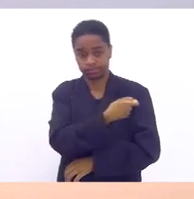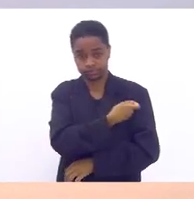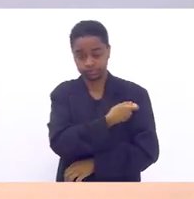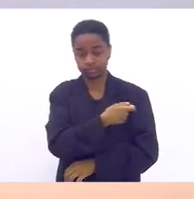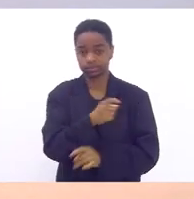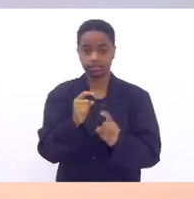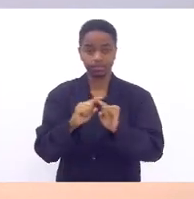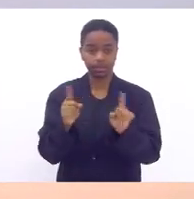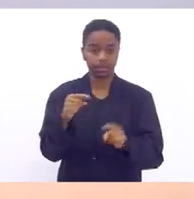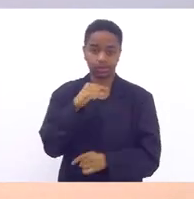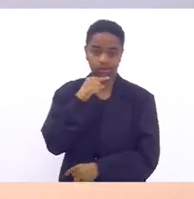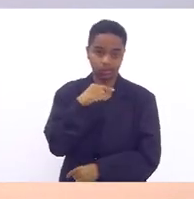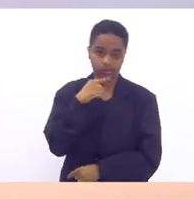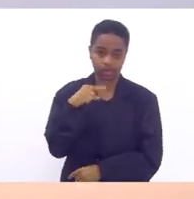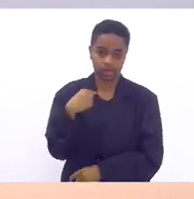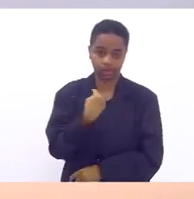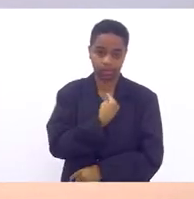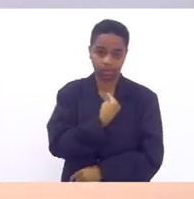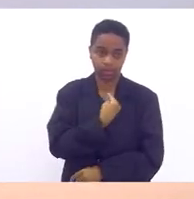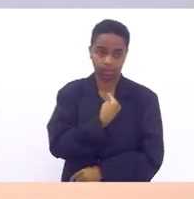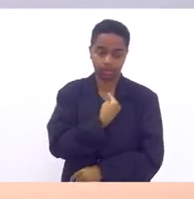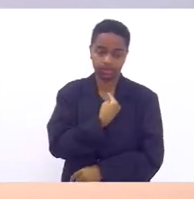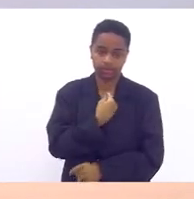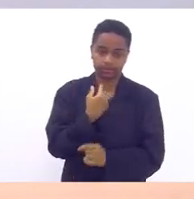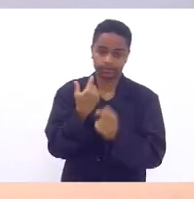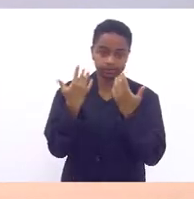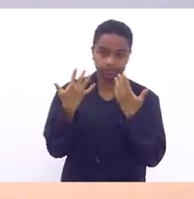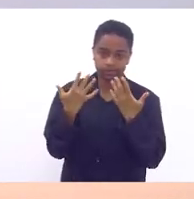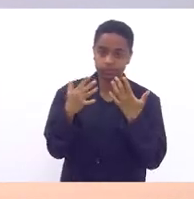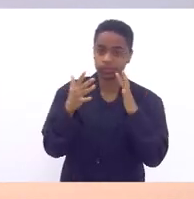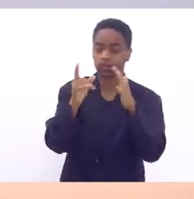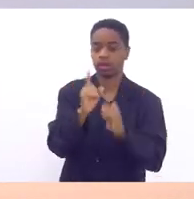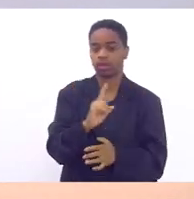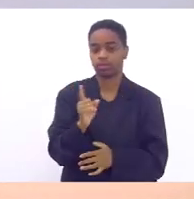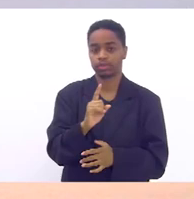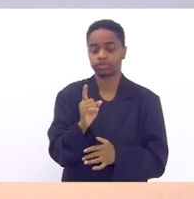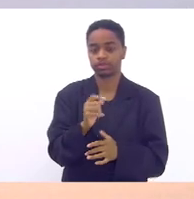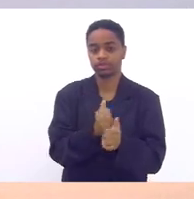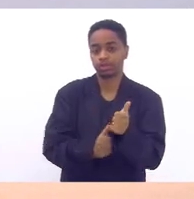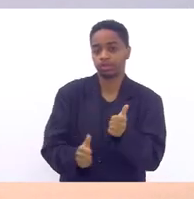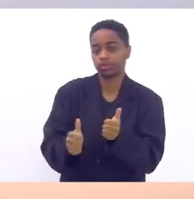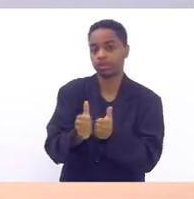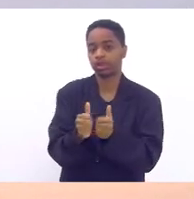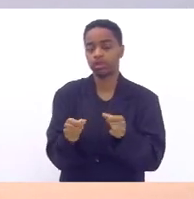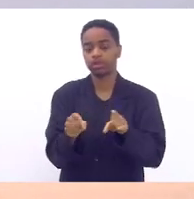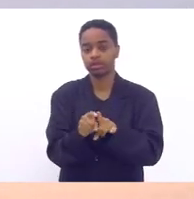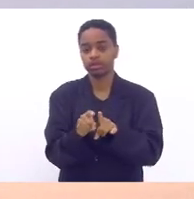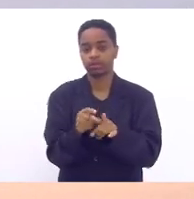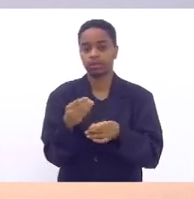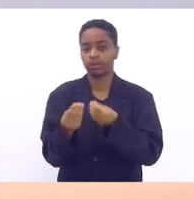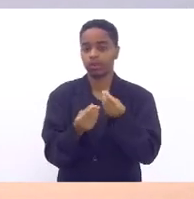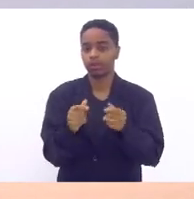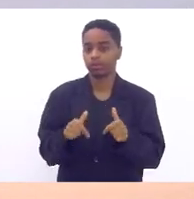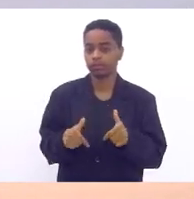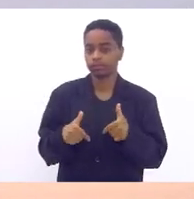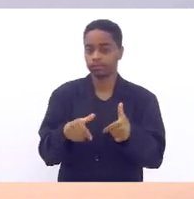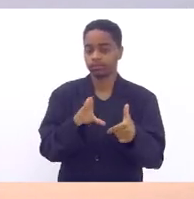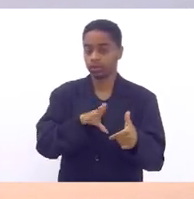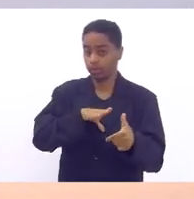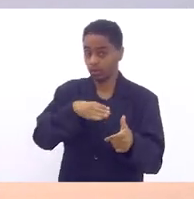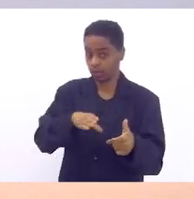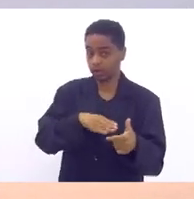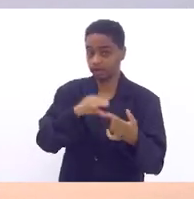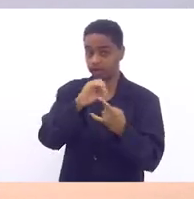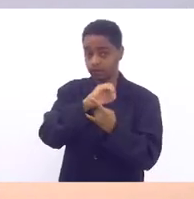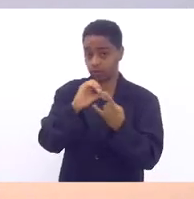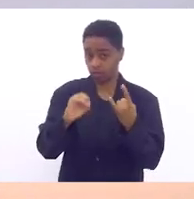não há como não aplaudir de pé o protagonismo que a Fiocruz teve o ato de ousadia da Fiocruz de